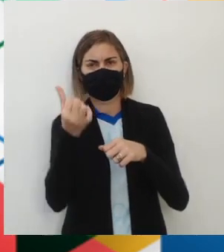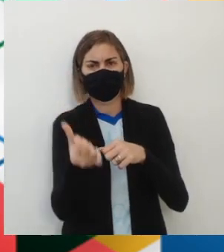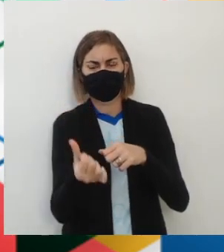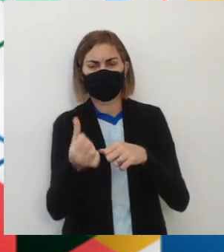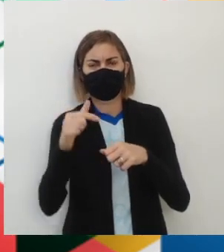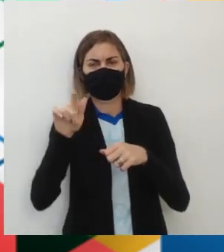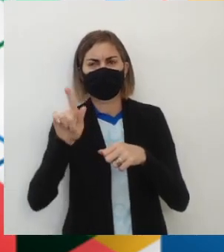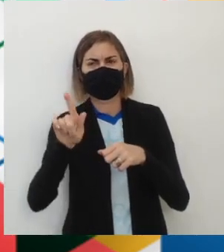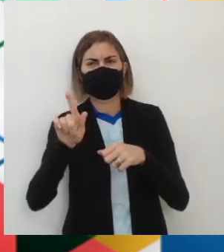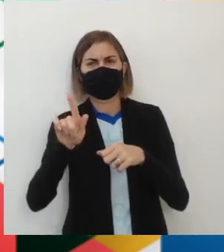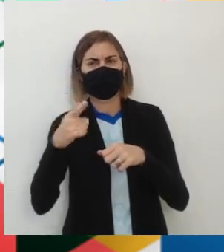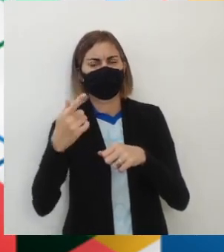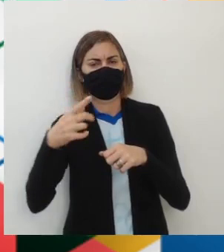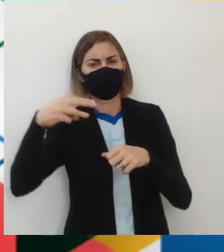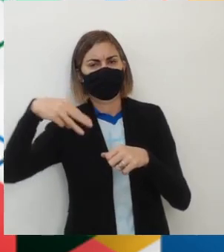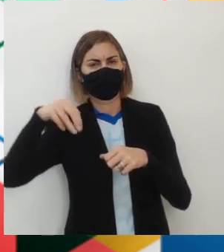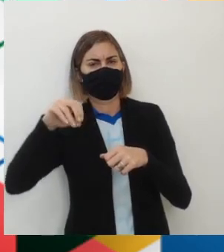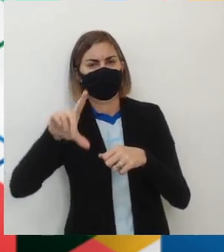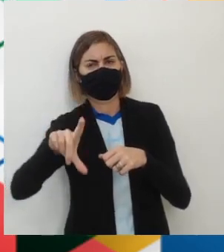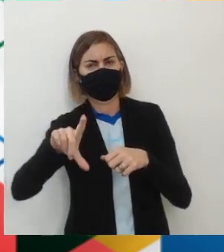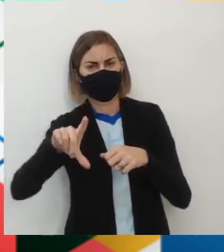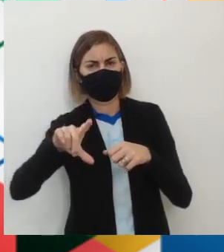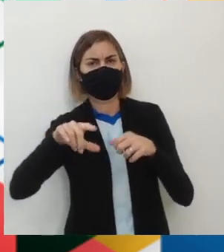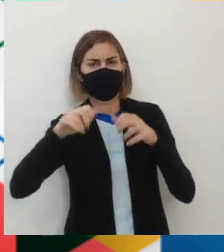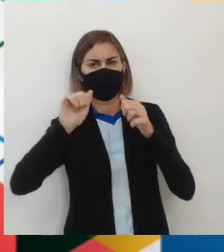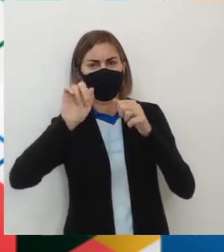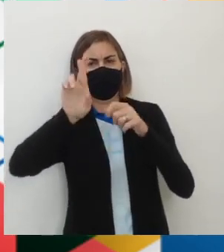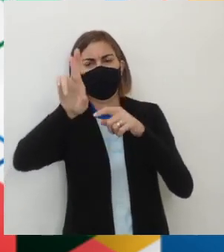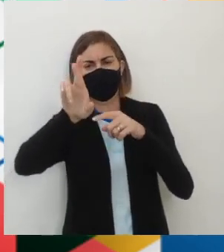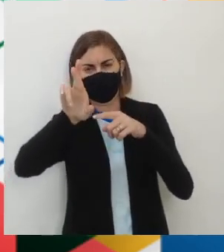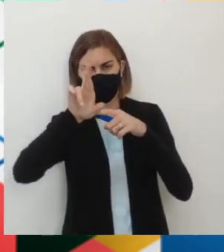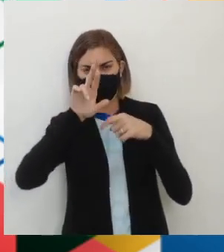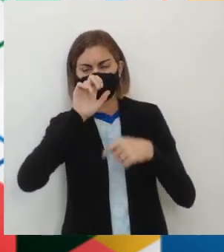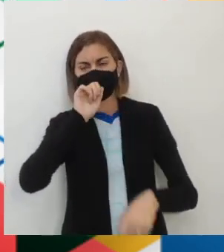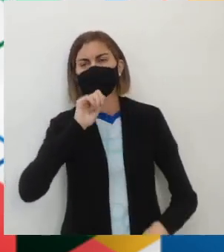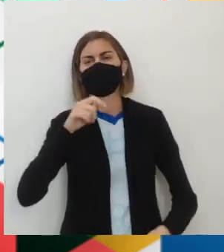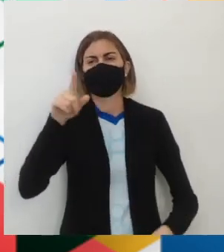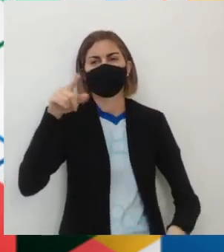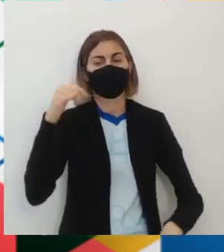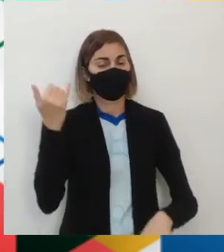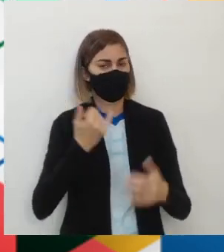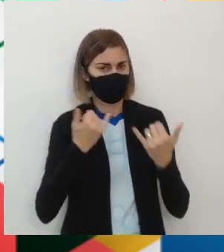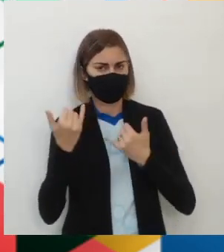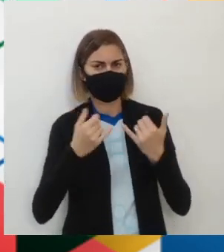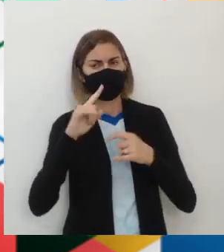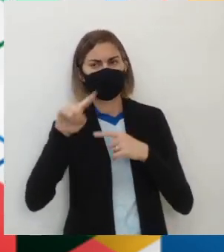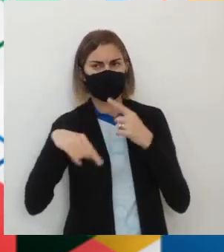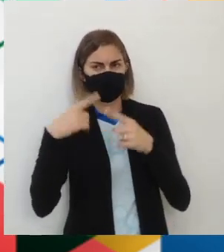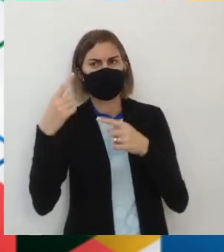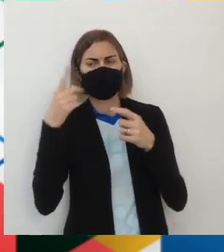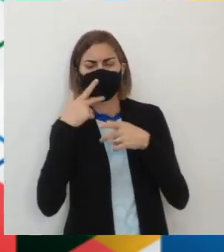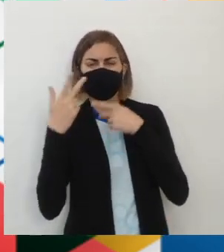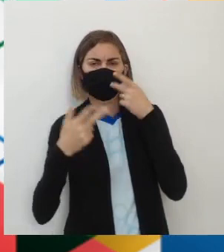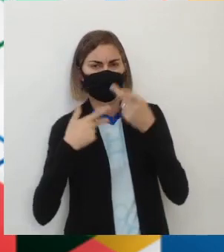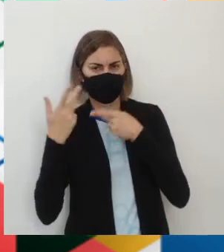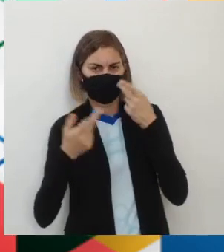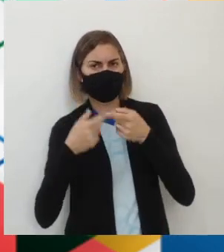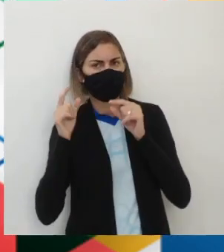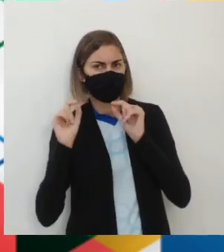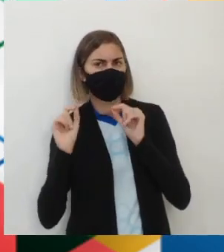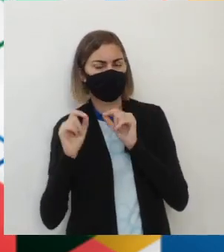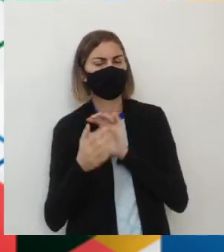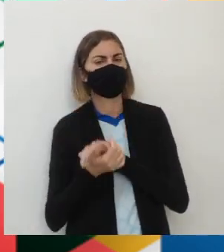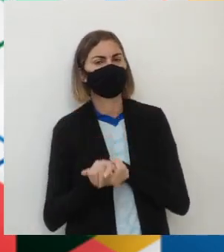28,96 gramas por mol. Então, a gente vai selecionar essa informação, porque depois a gente vai falar um pouquinho sobre o que é